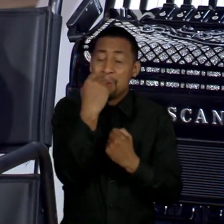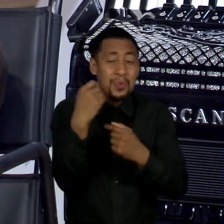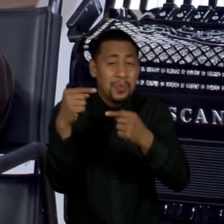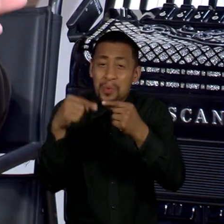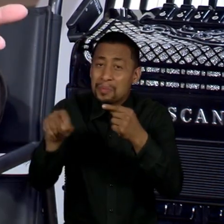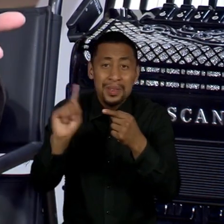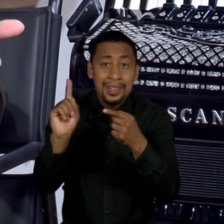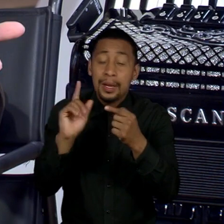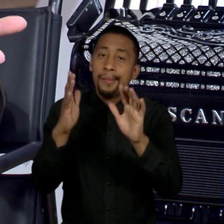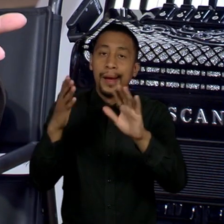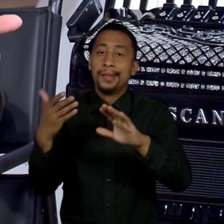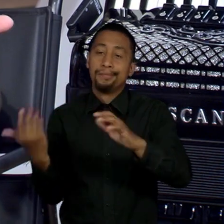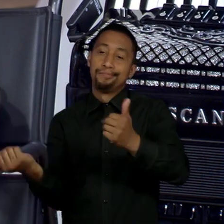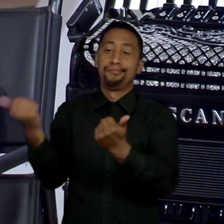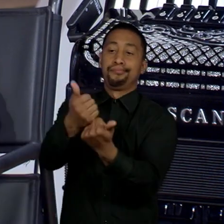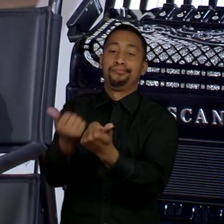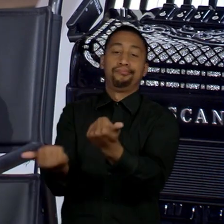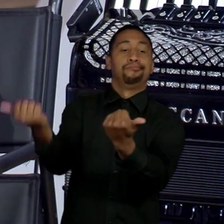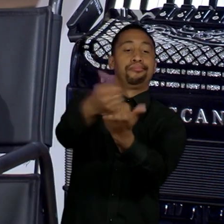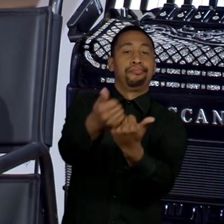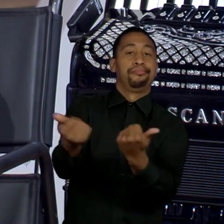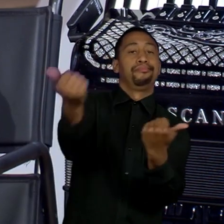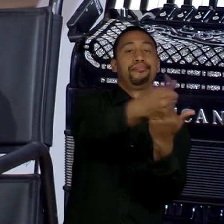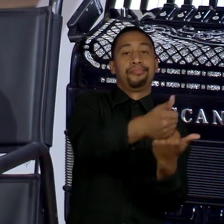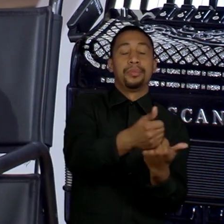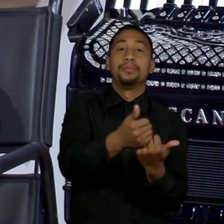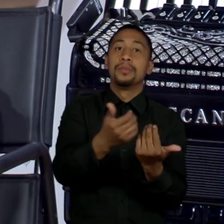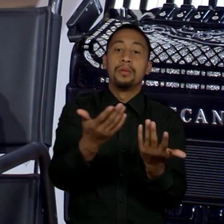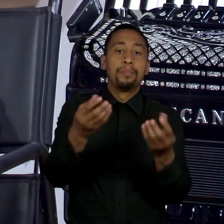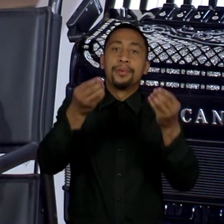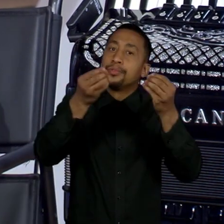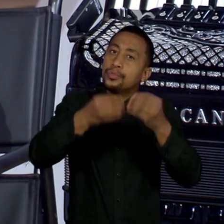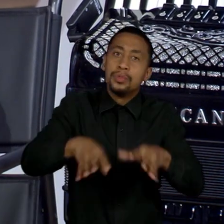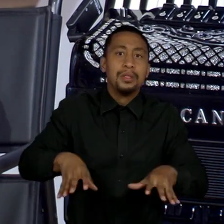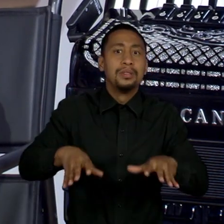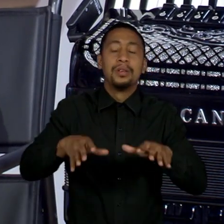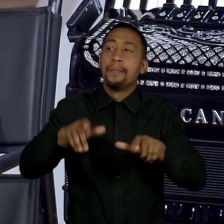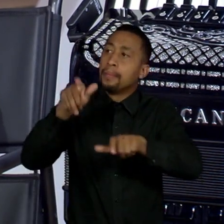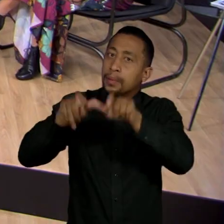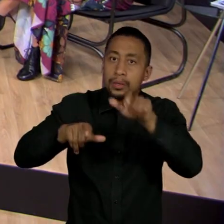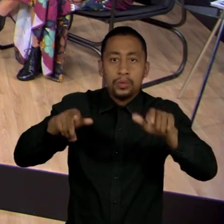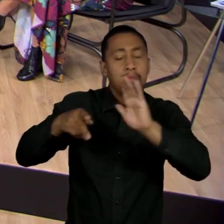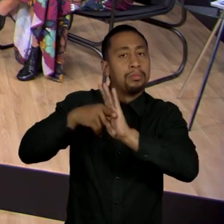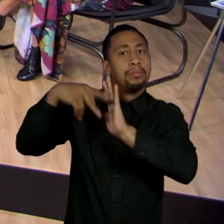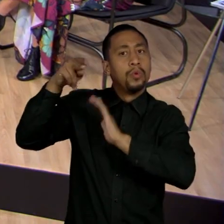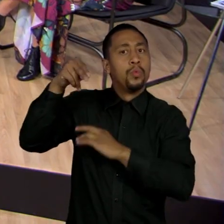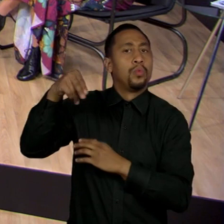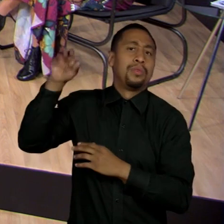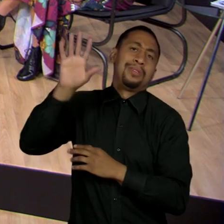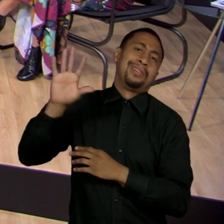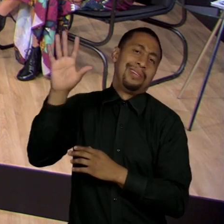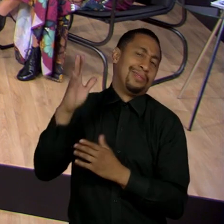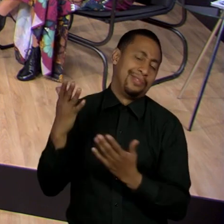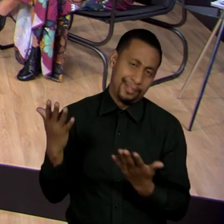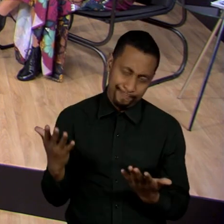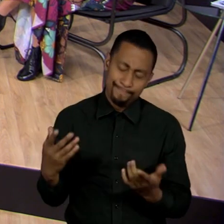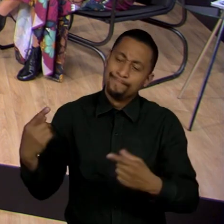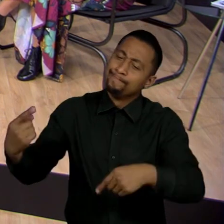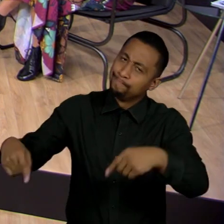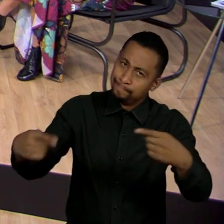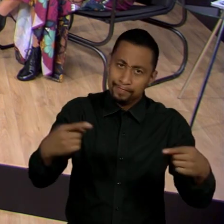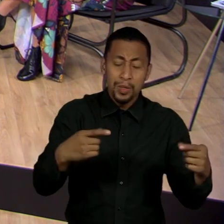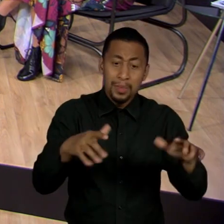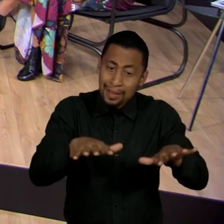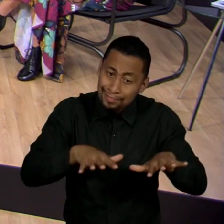dos grandes artistas de forró, né? Então, isso tem causado polêmica, isso não é de hoje. O espaço é festa junina e